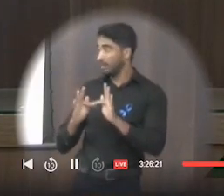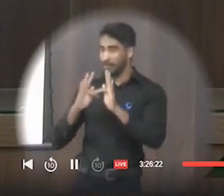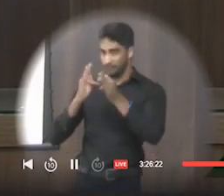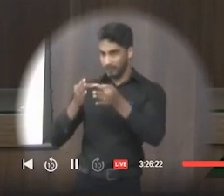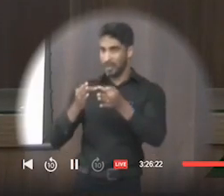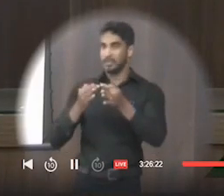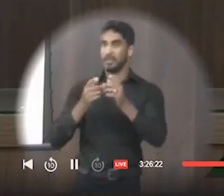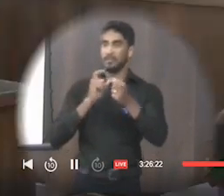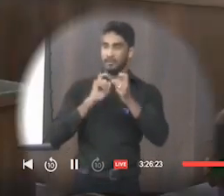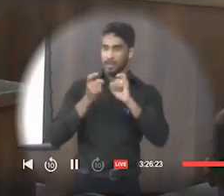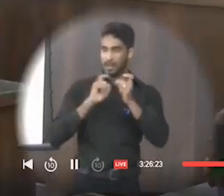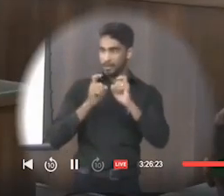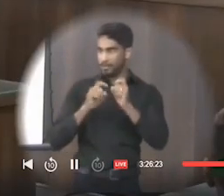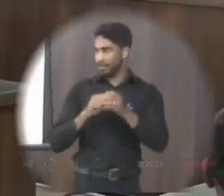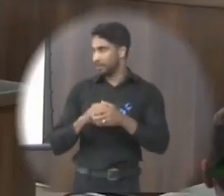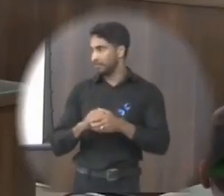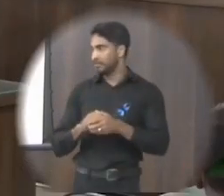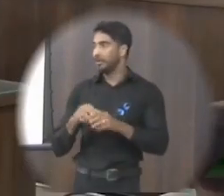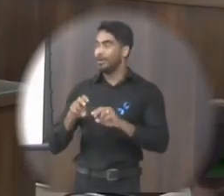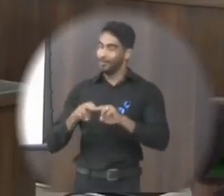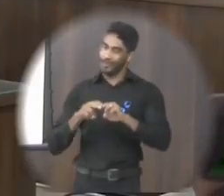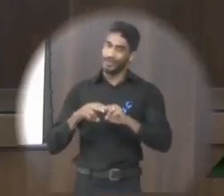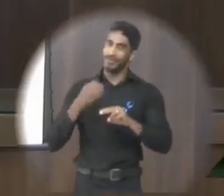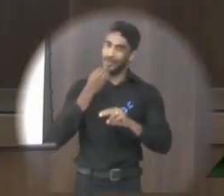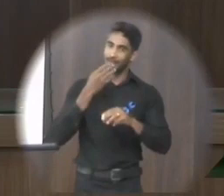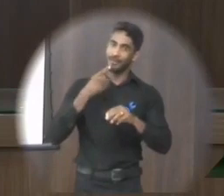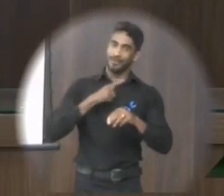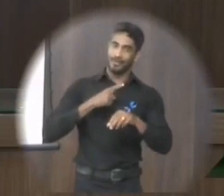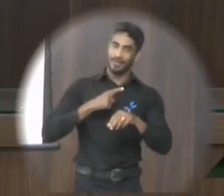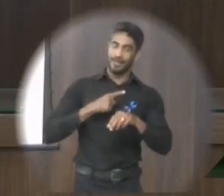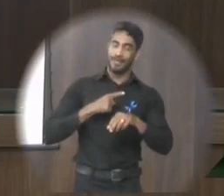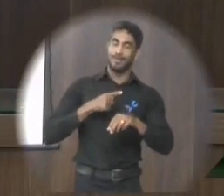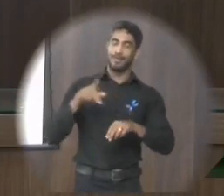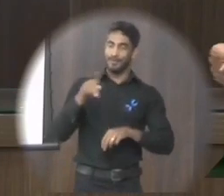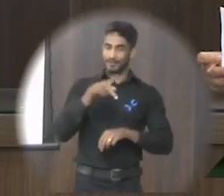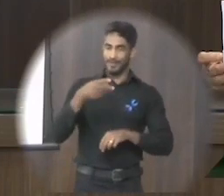finalizar. Obrigado, Léo. Por isso que é bom ter professores aqui com a gente.